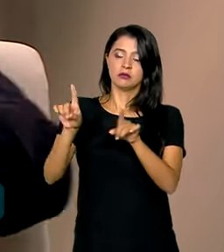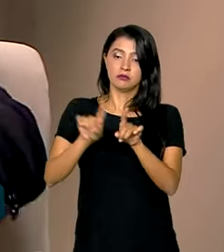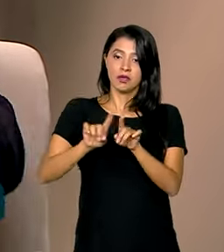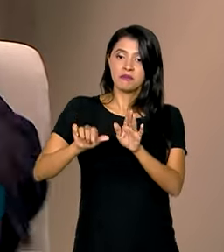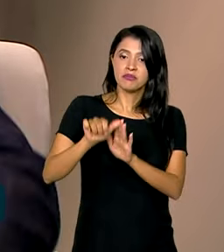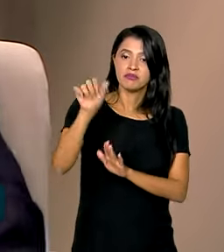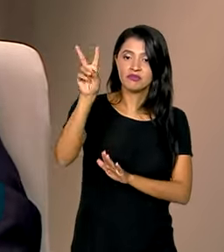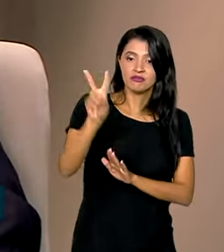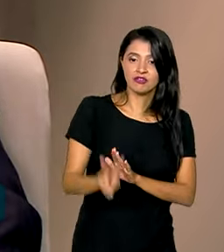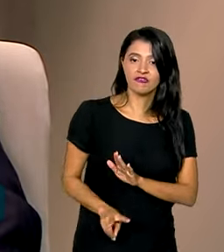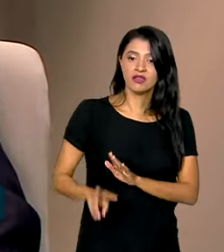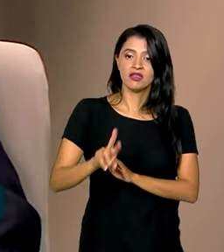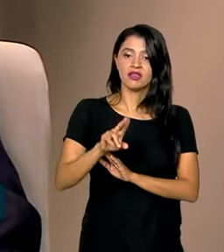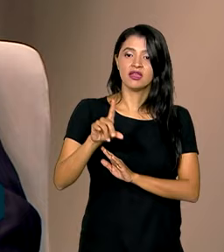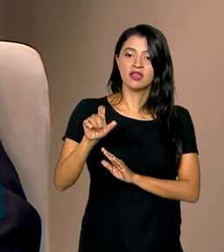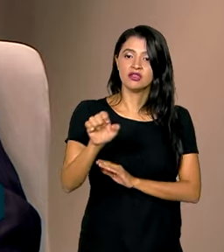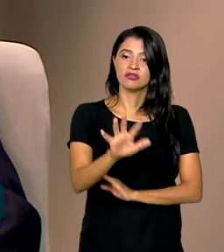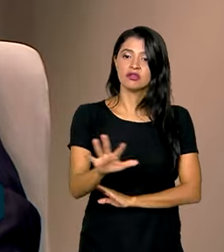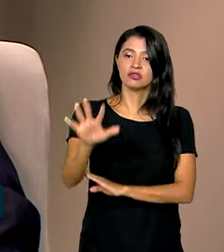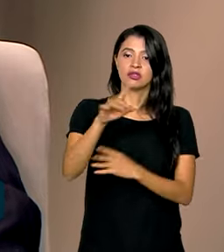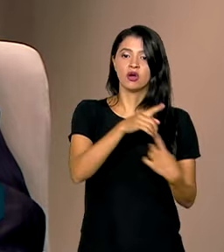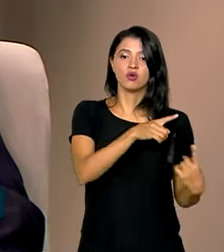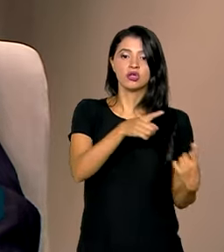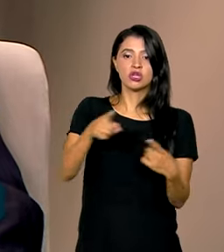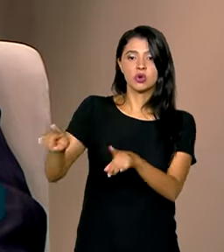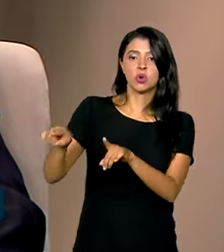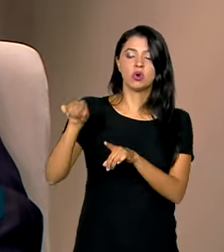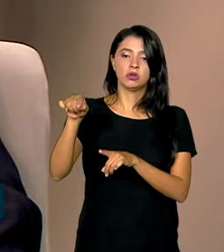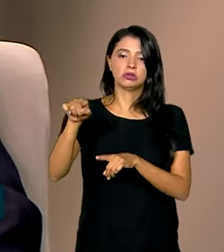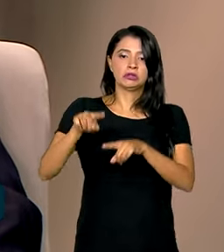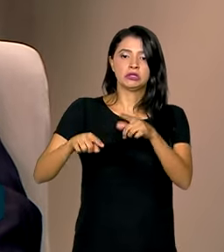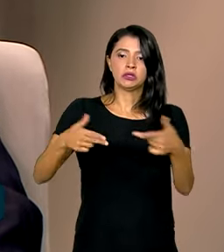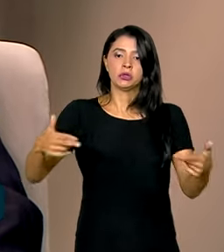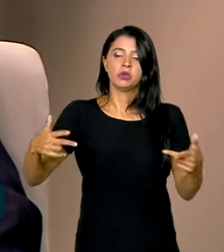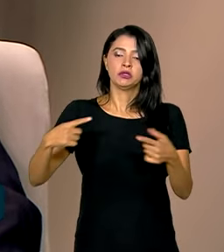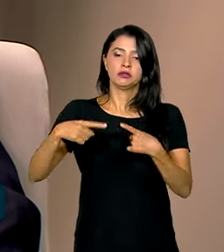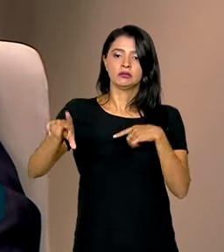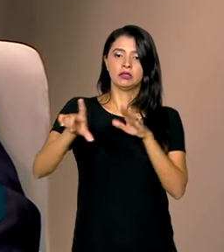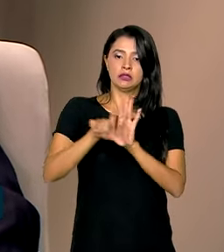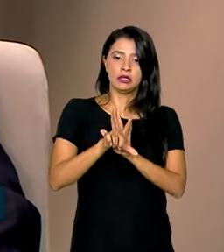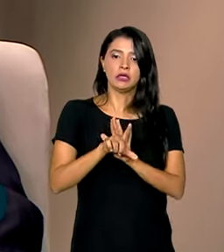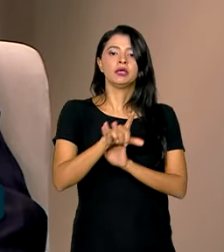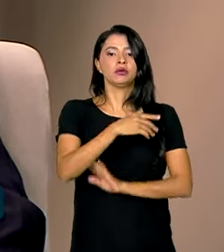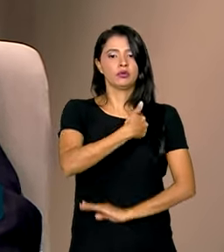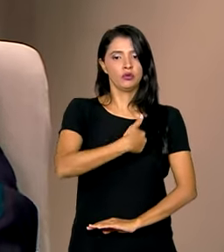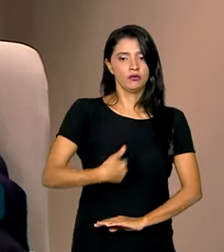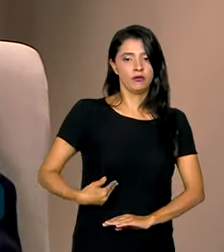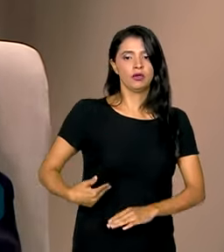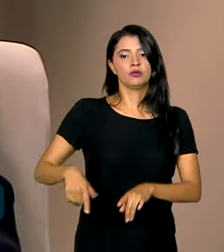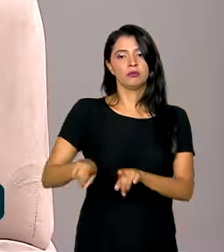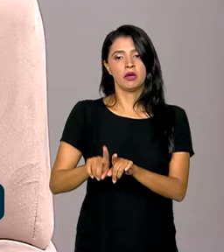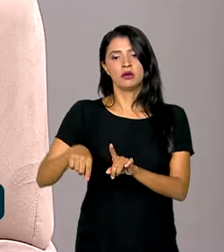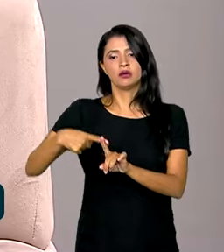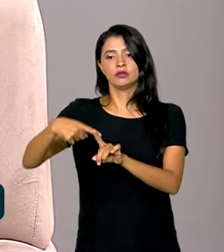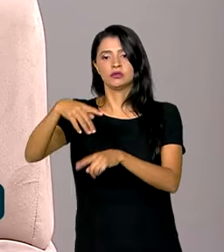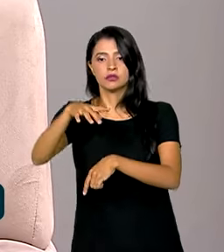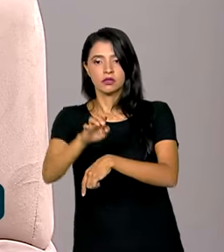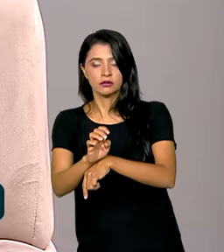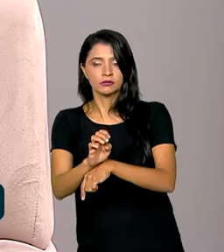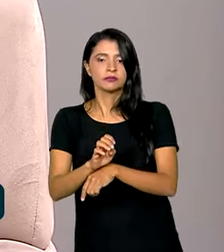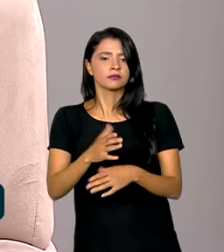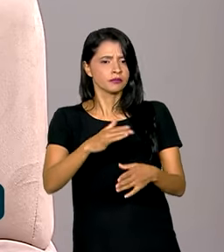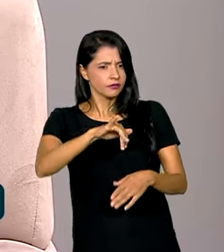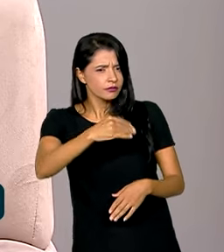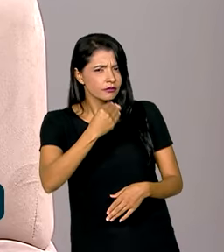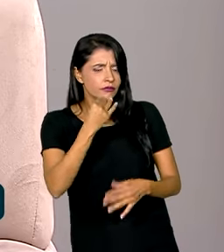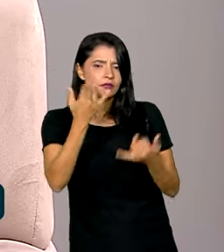rede nacional de combate a esses ativos ilegais, integrando o governo federal com os estados. Aproveitando essa